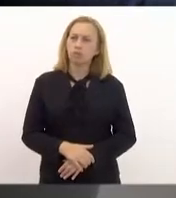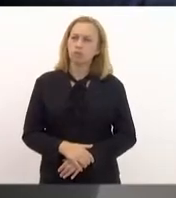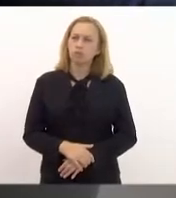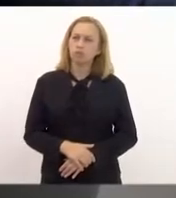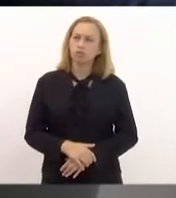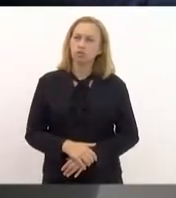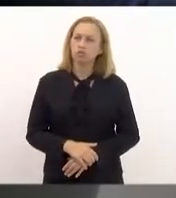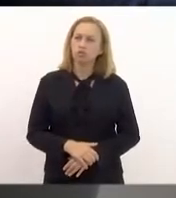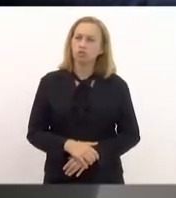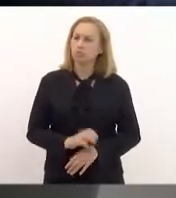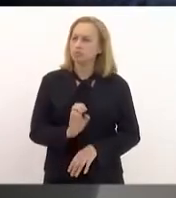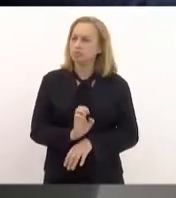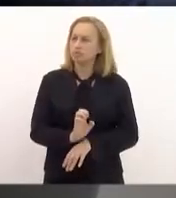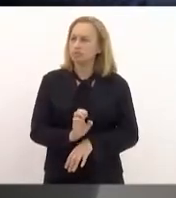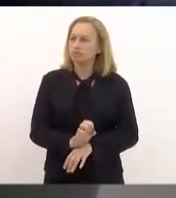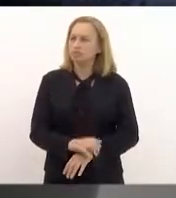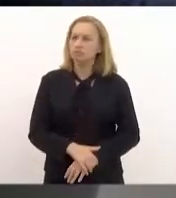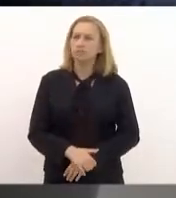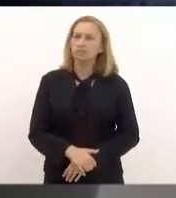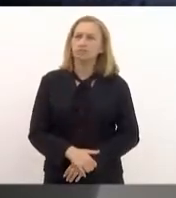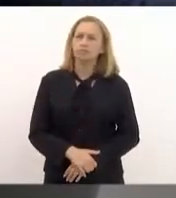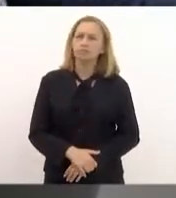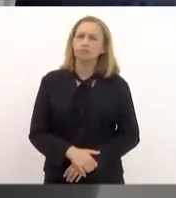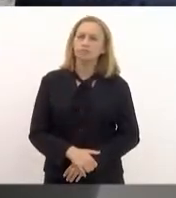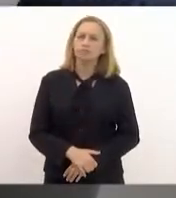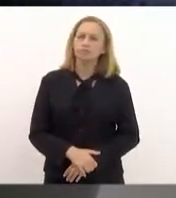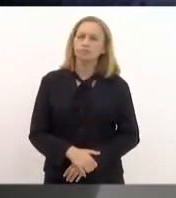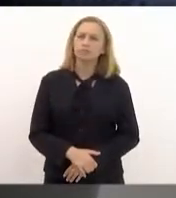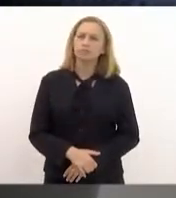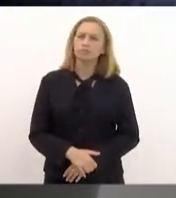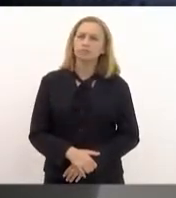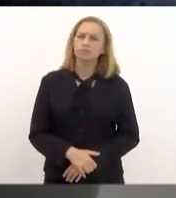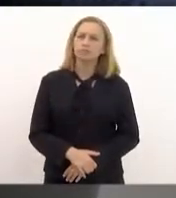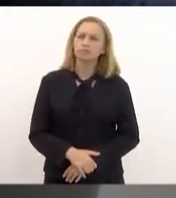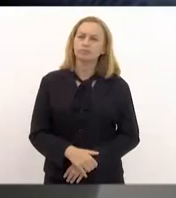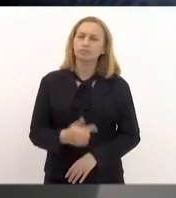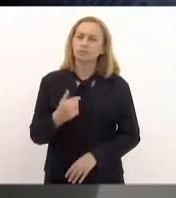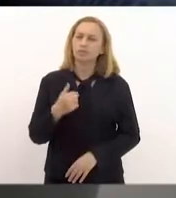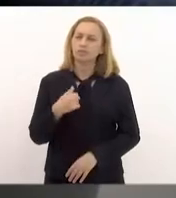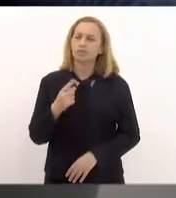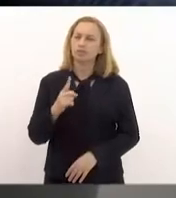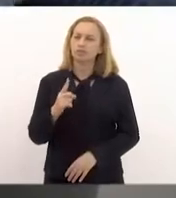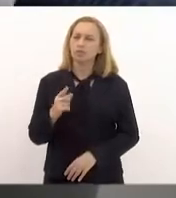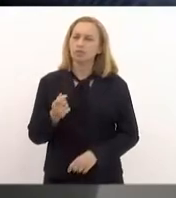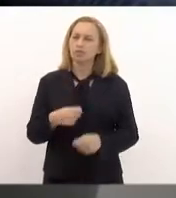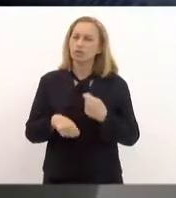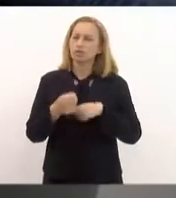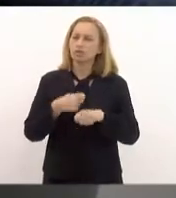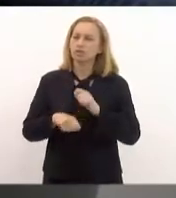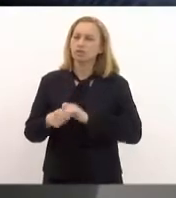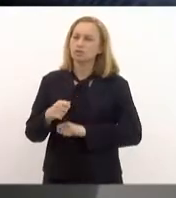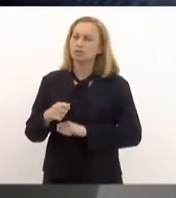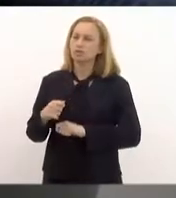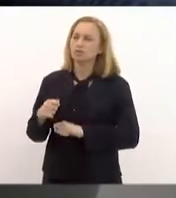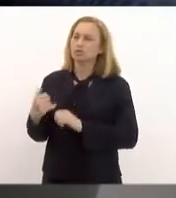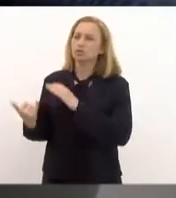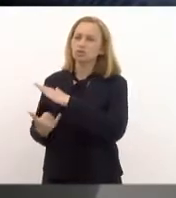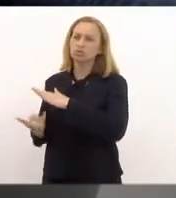que está lá no Instituto. Então, não estou na direção do Instituto, mas estou lá ajudando a construir.